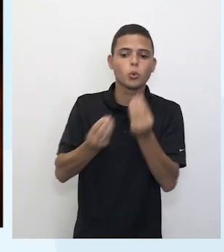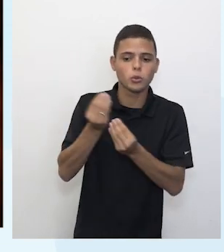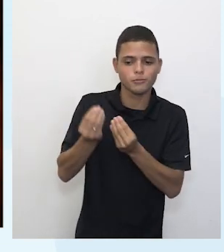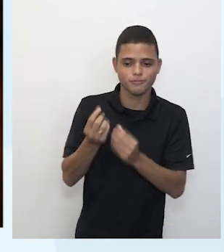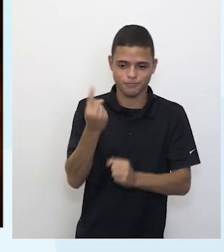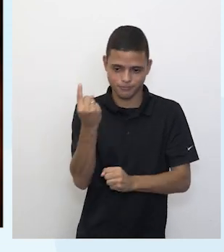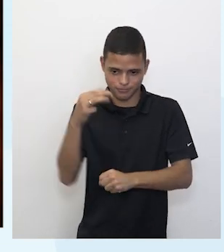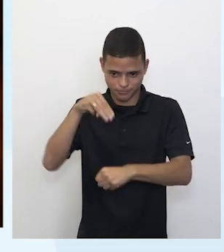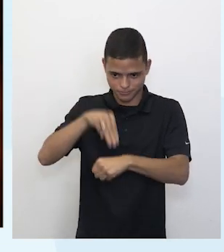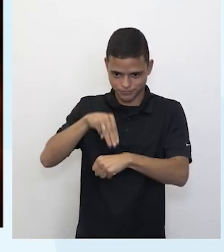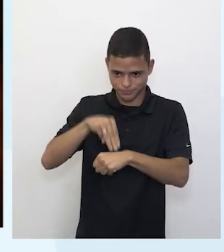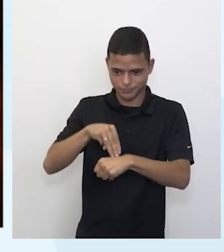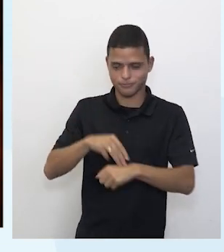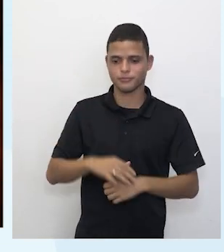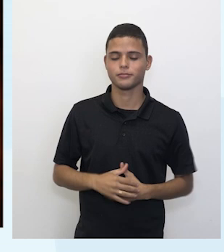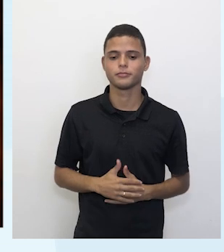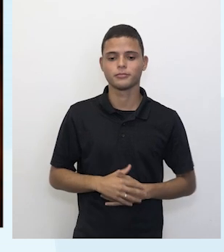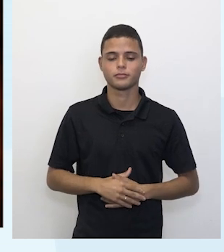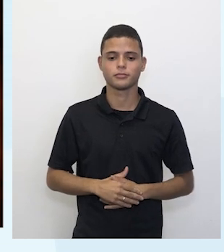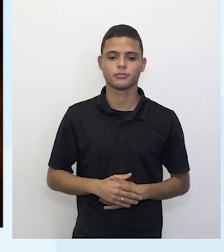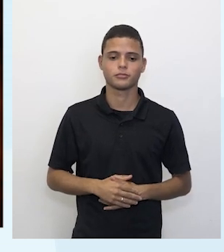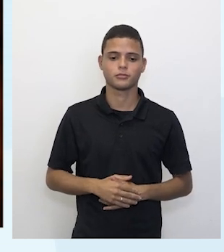reencontra.